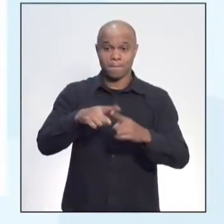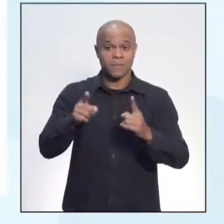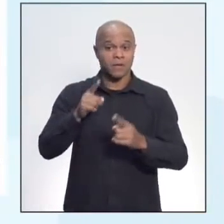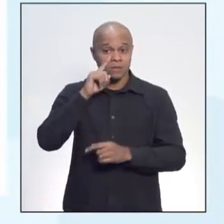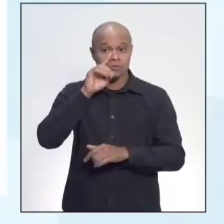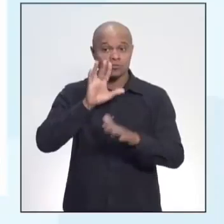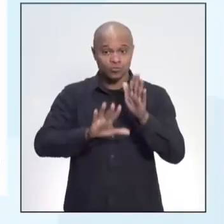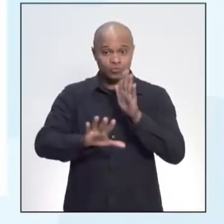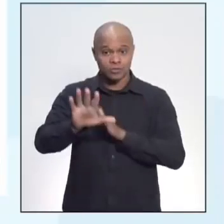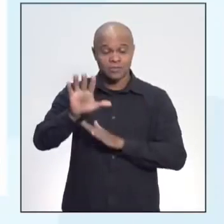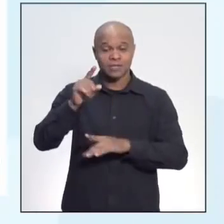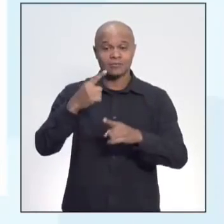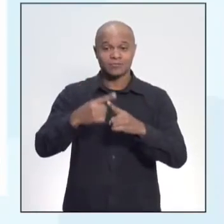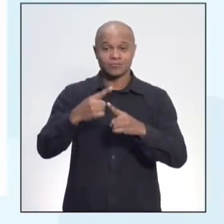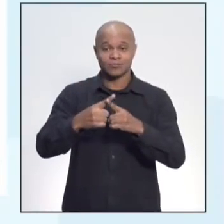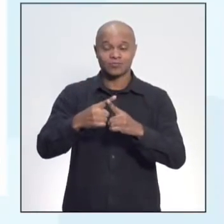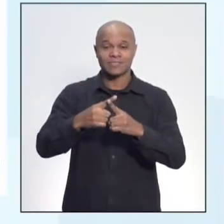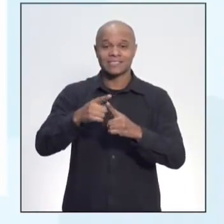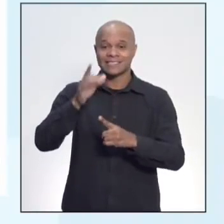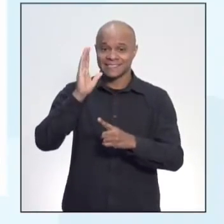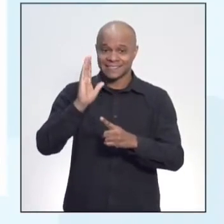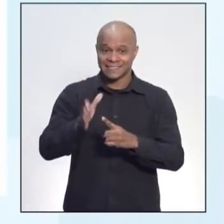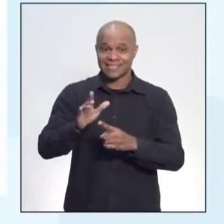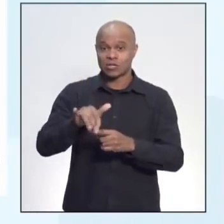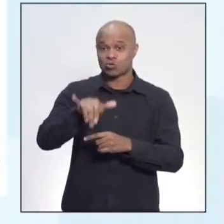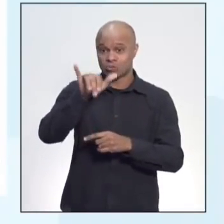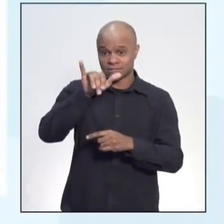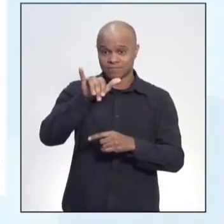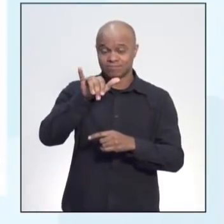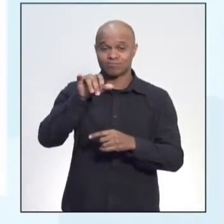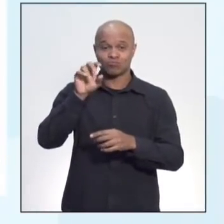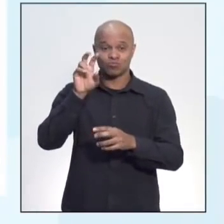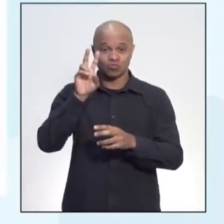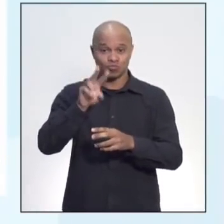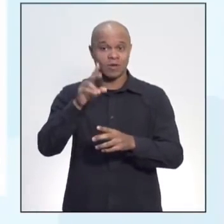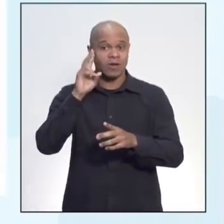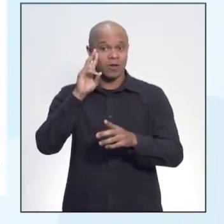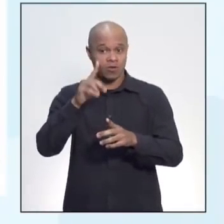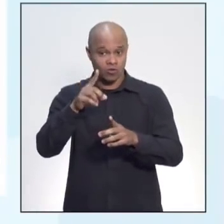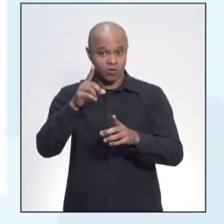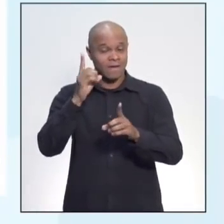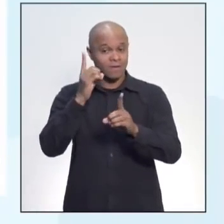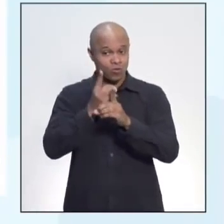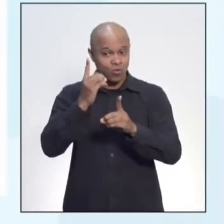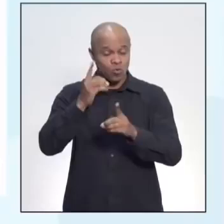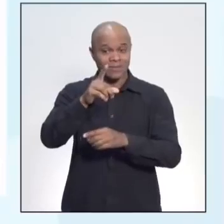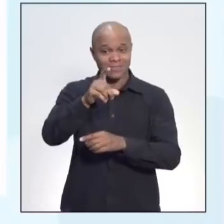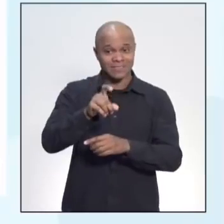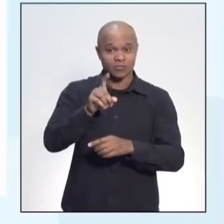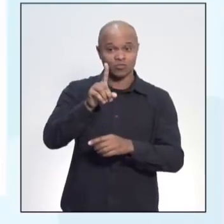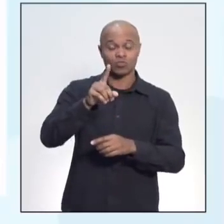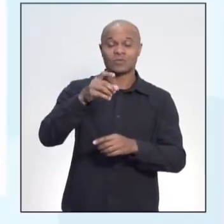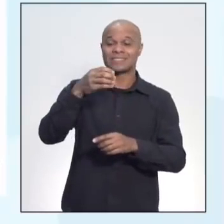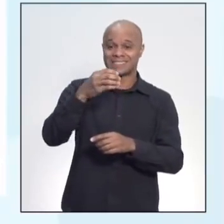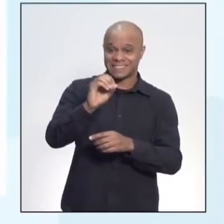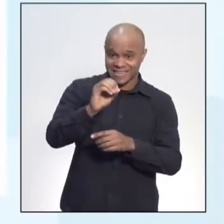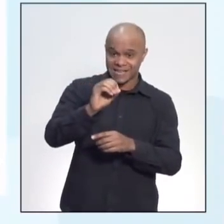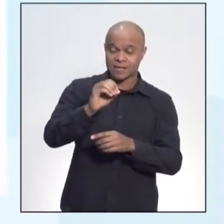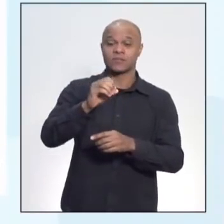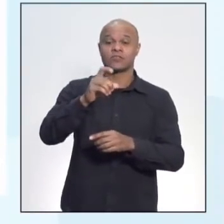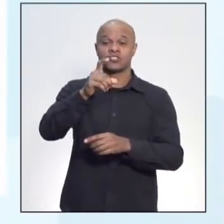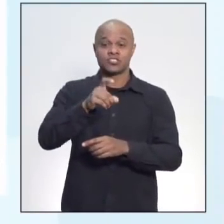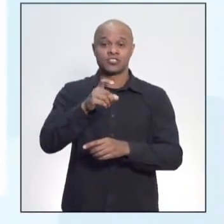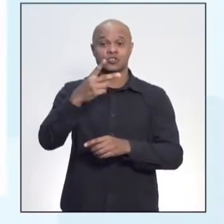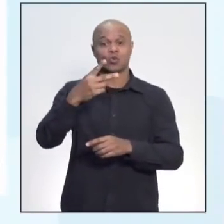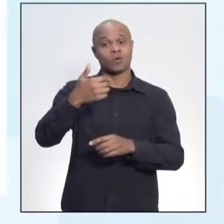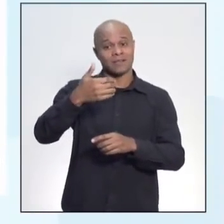ponto está ali já no eixo Y. Então, o x1 vai valer 0, o x2 vai valer